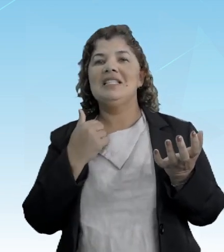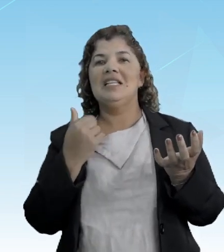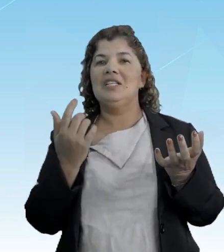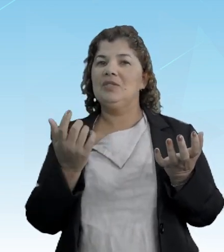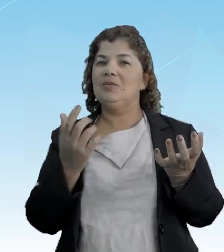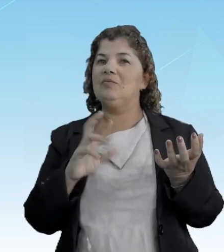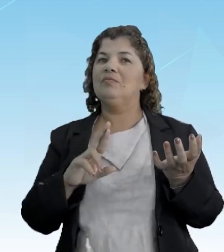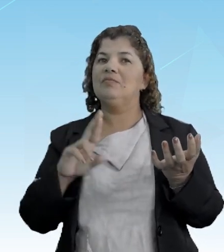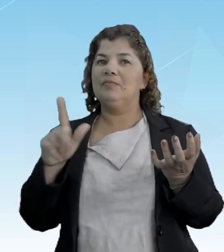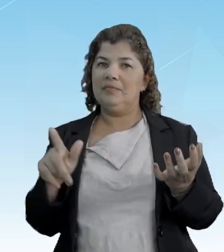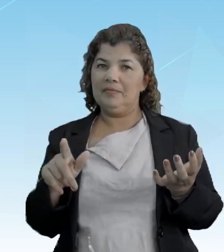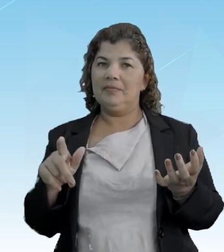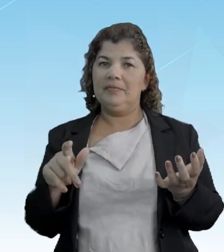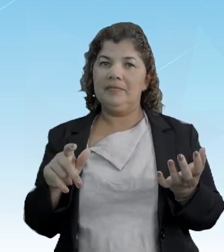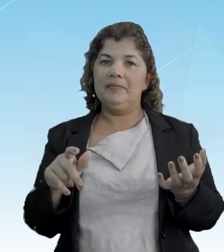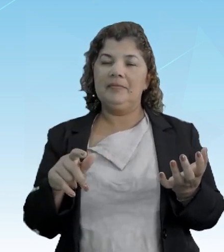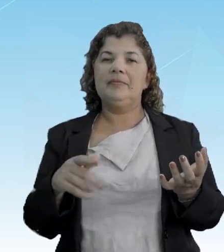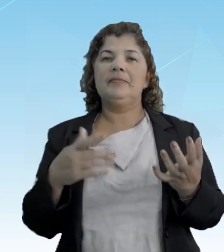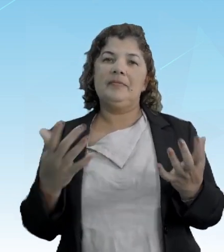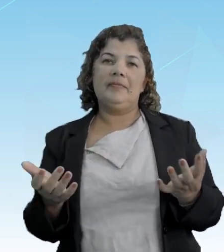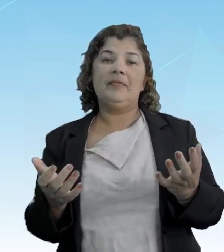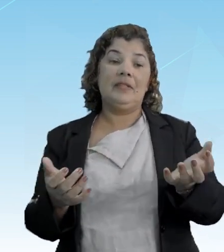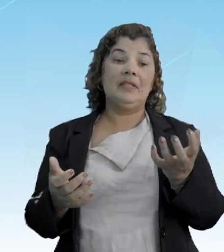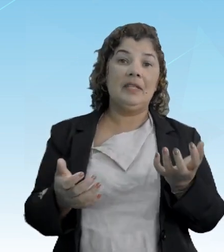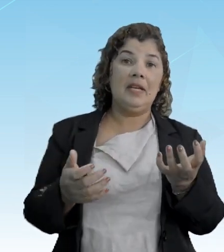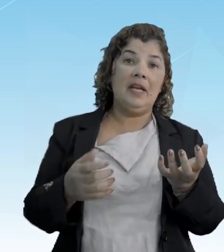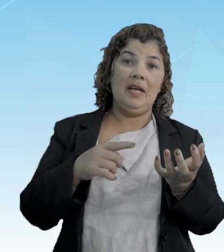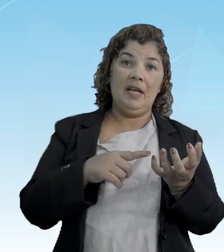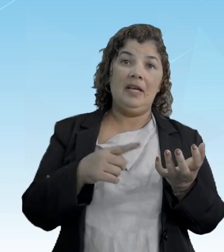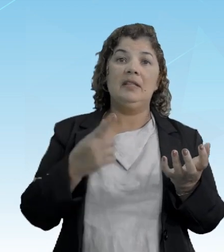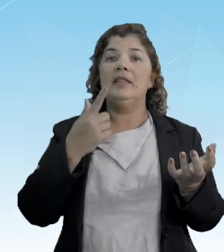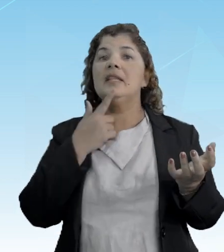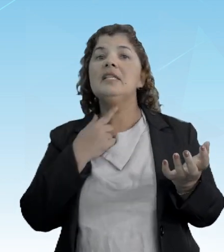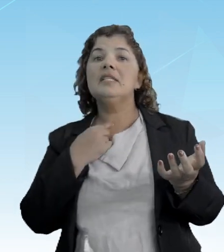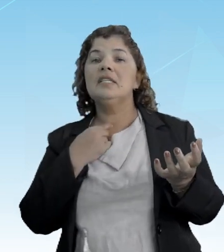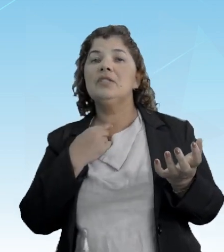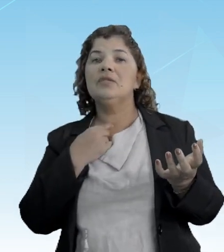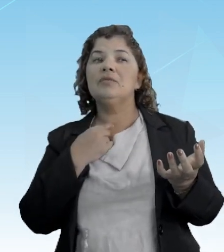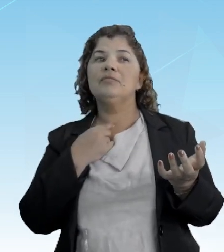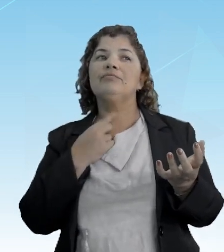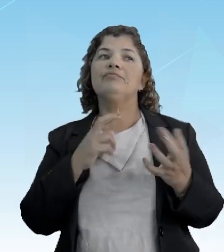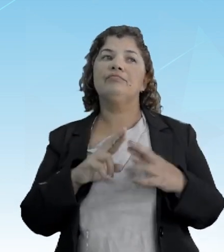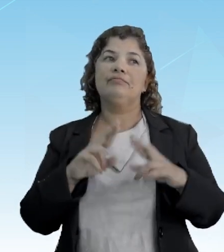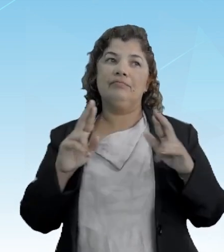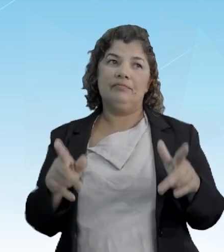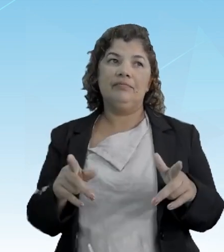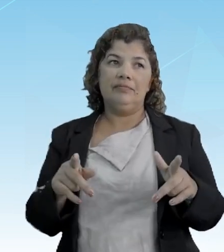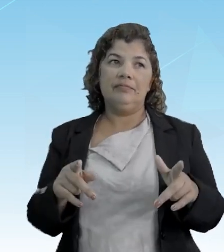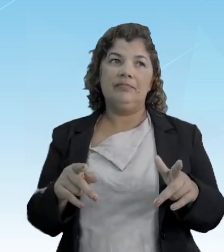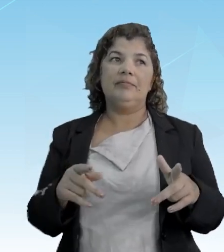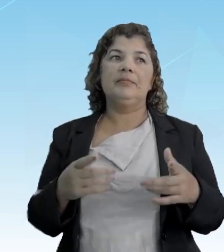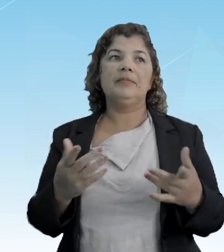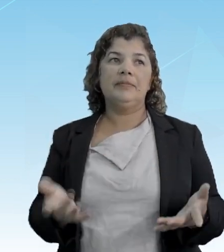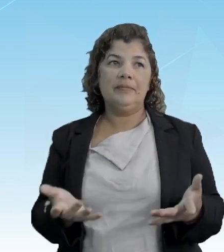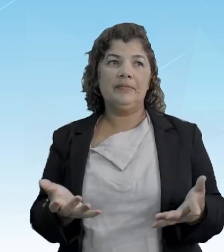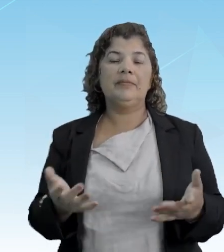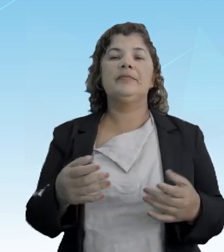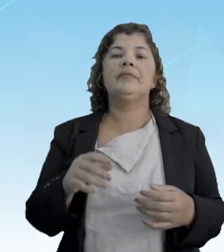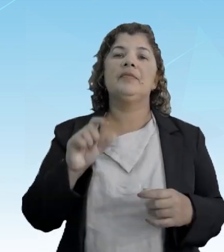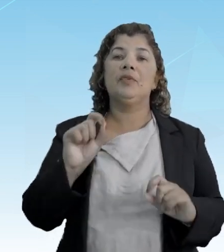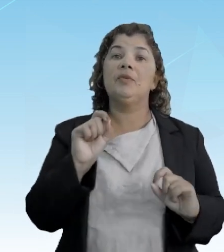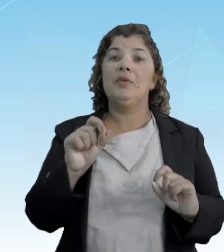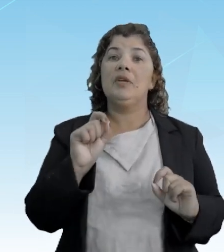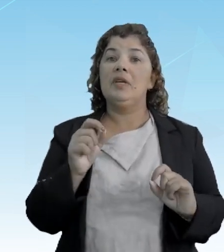São duas coisas diferentes. Querer e desejar são duas coisas diferentes, certo? Então, o que é